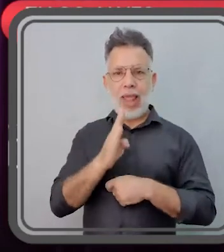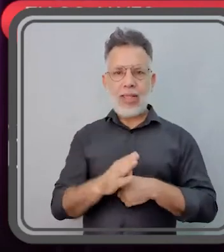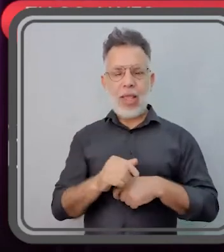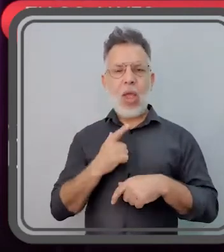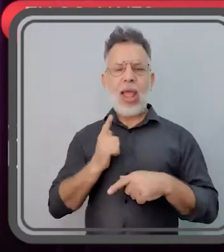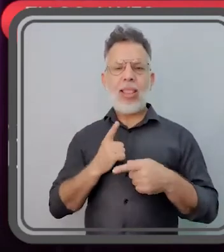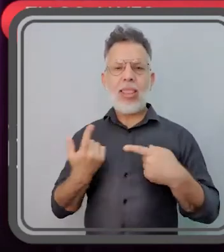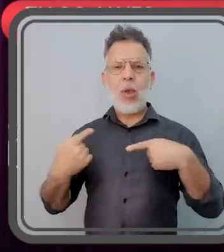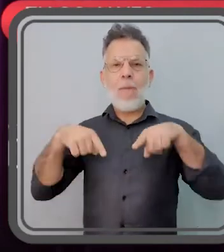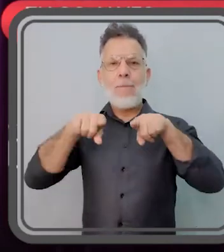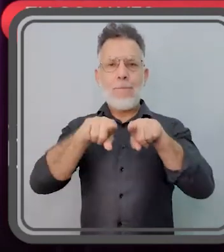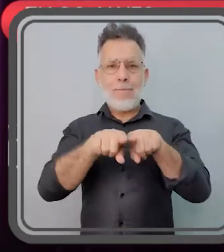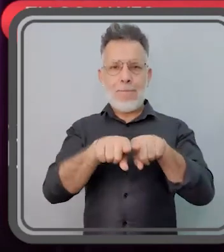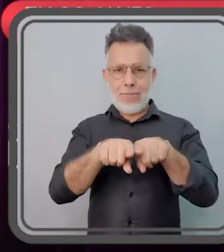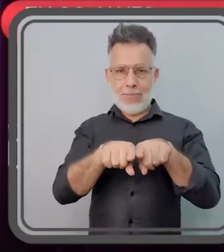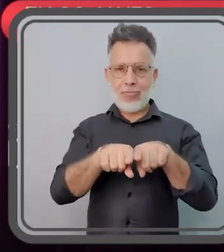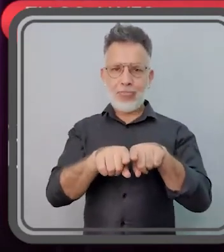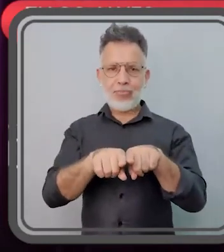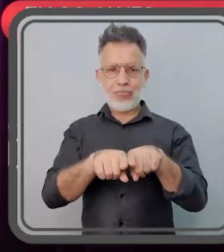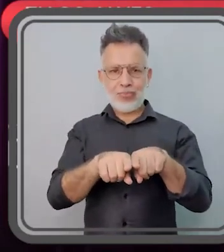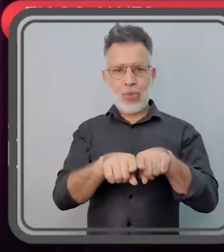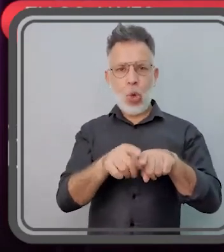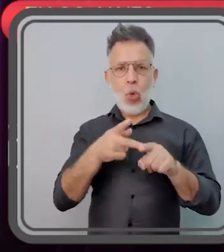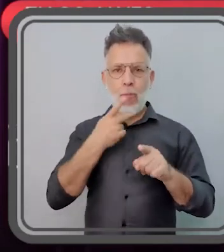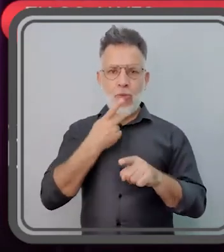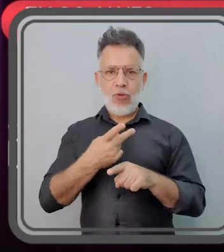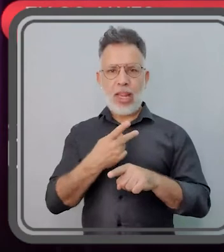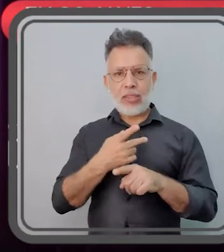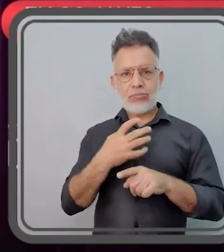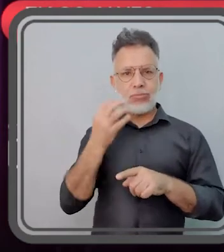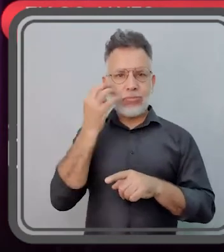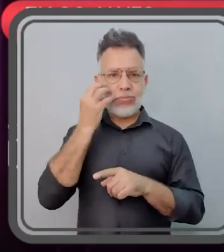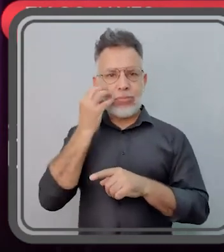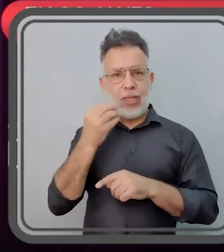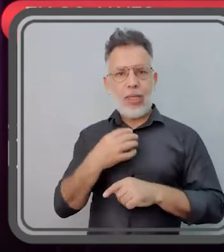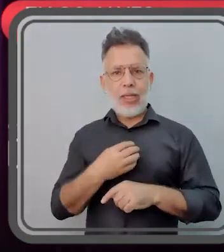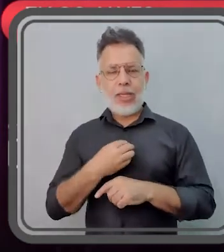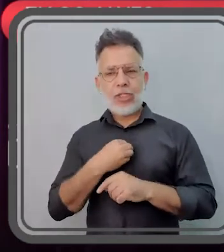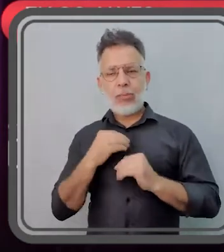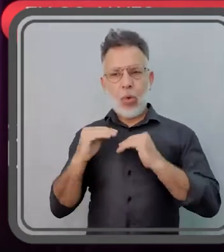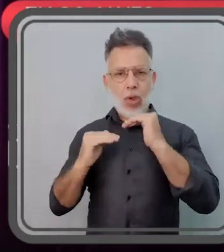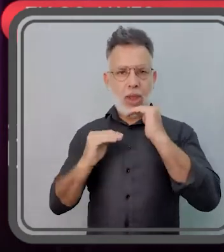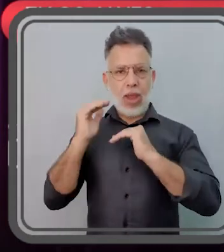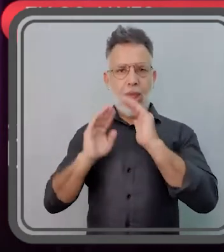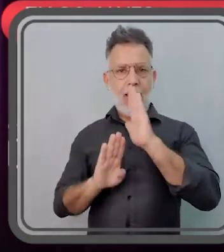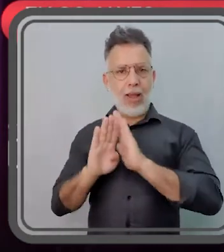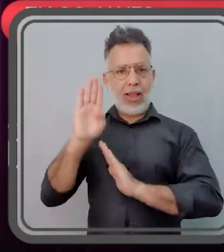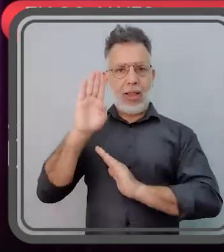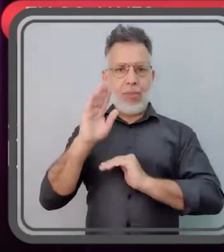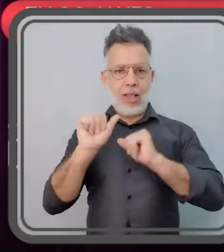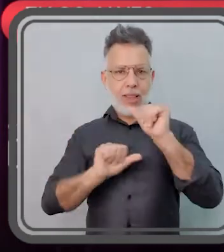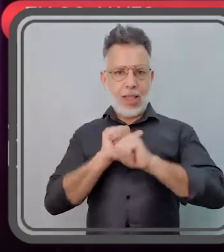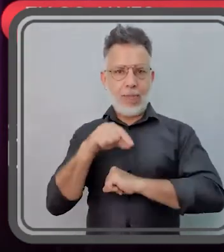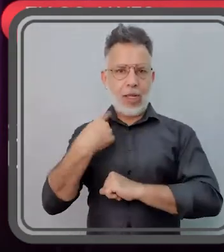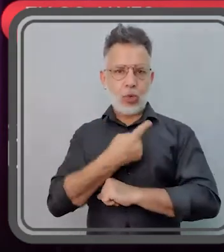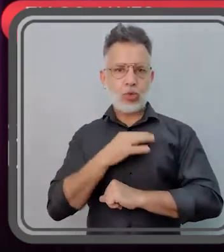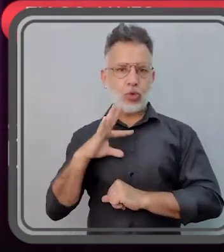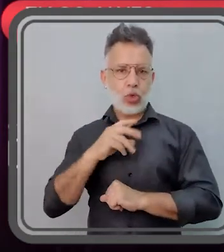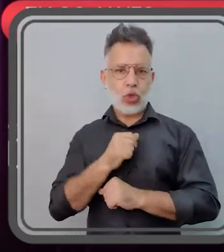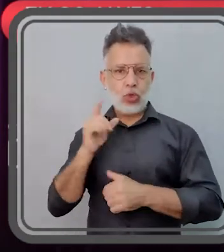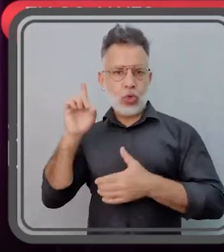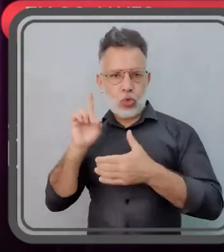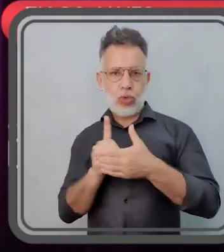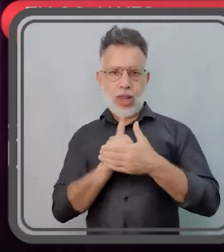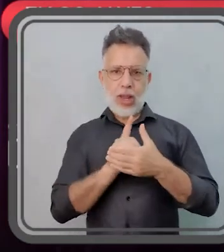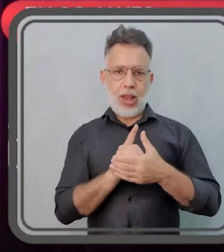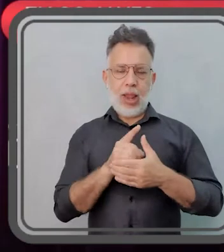parceiro, como nós falamos, growth and transformation, como em crescimento e transformação para nossos clientes. Isso não